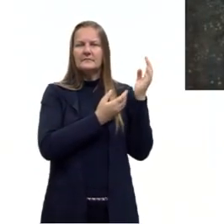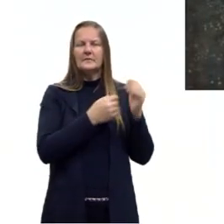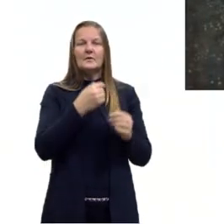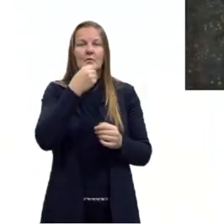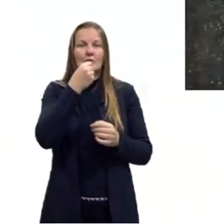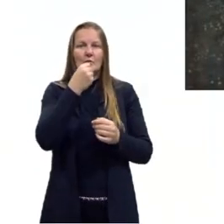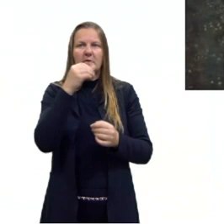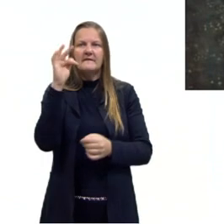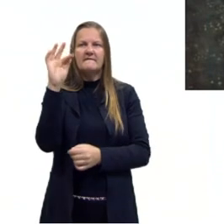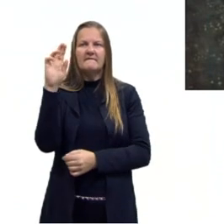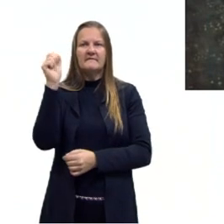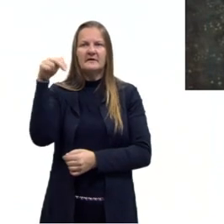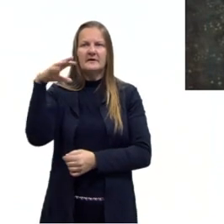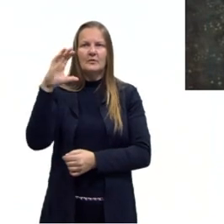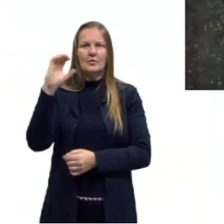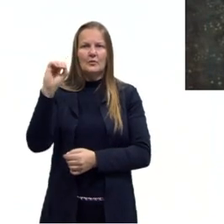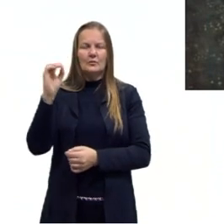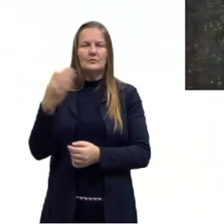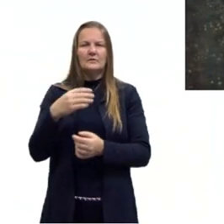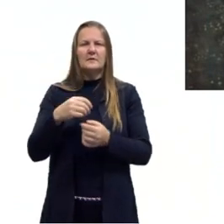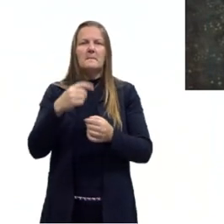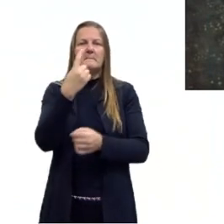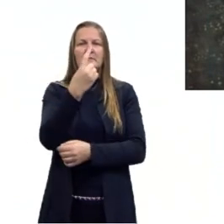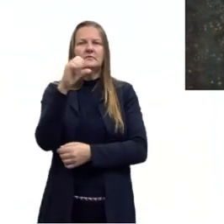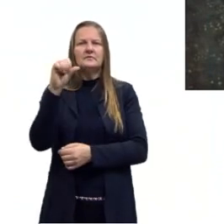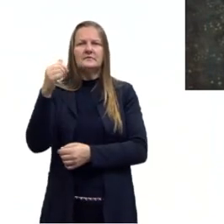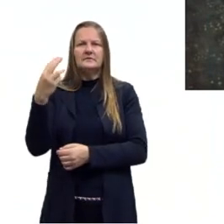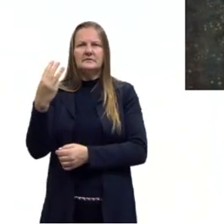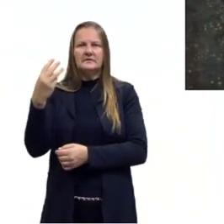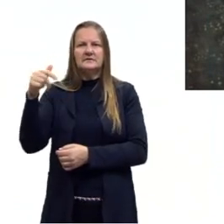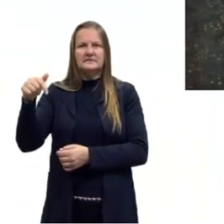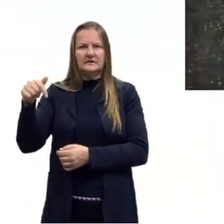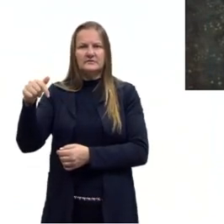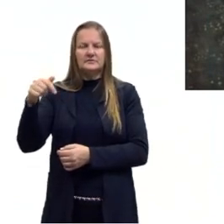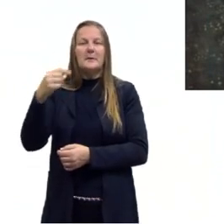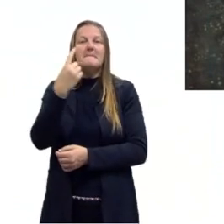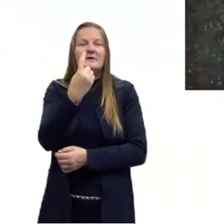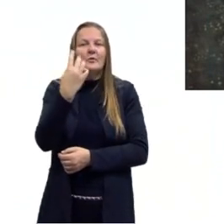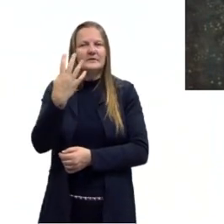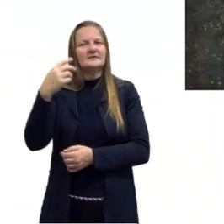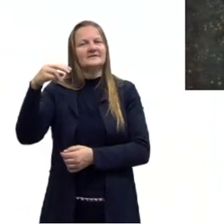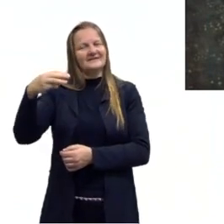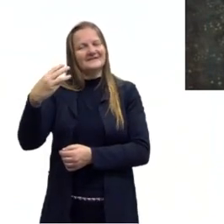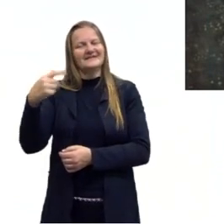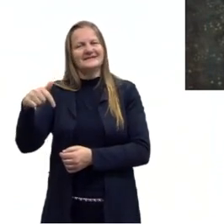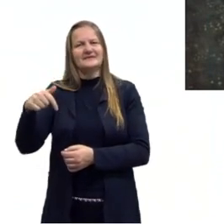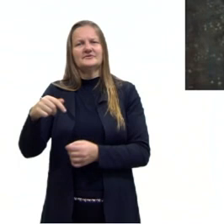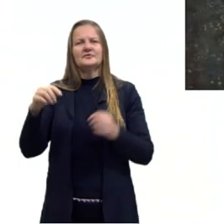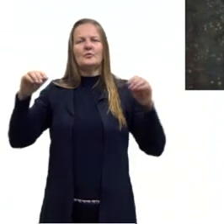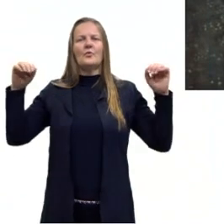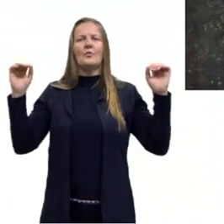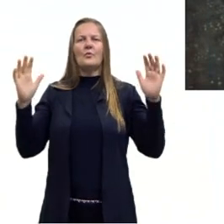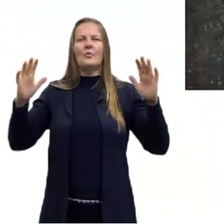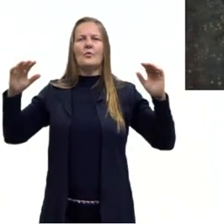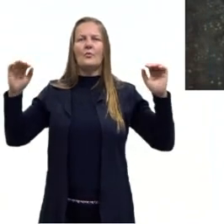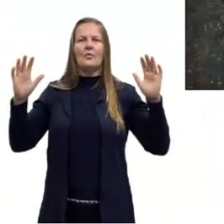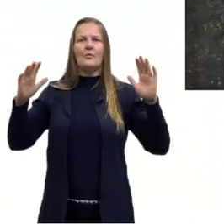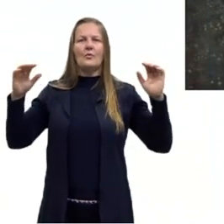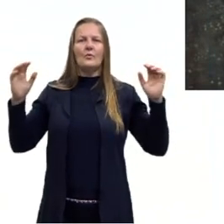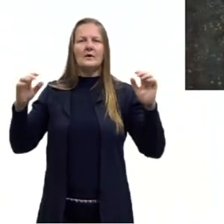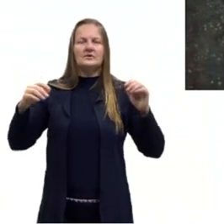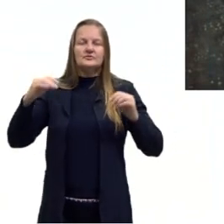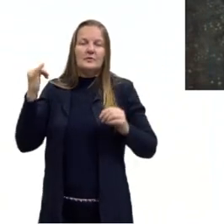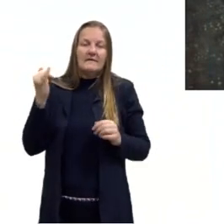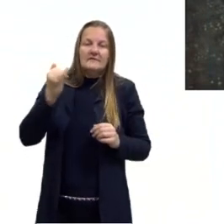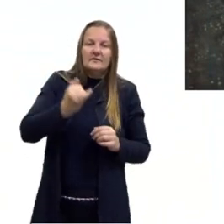é de 1.437 Anunciação né Nós temos ali a chegada do anjo Gabriel anunciando então para